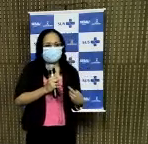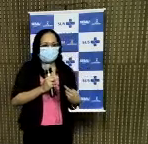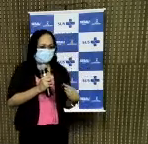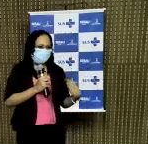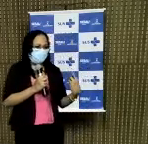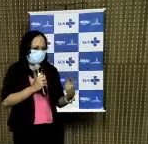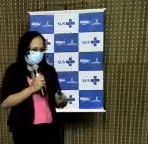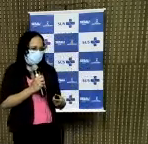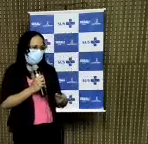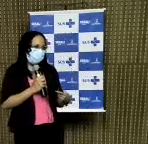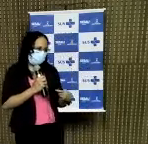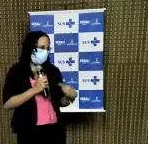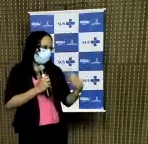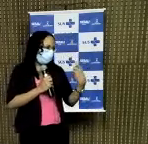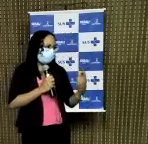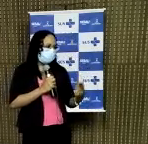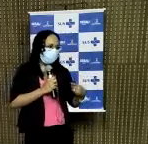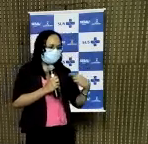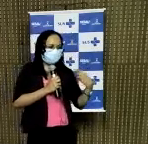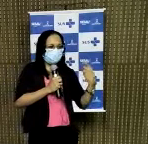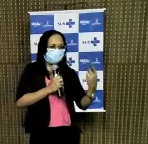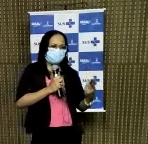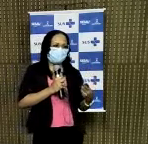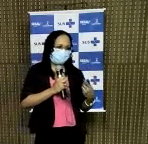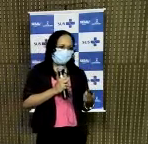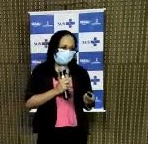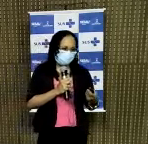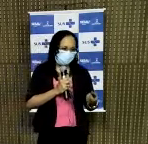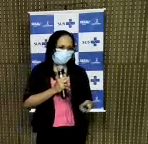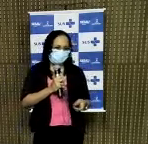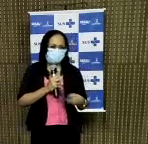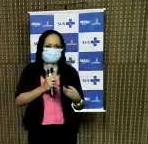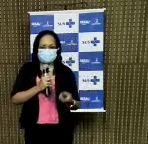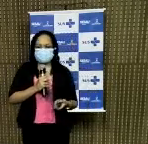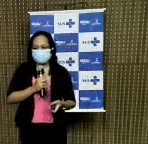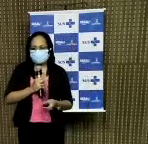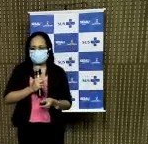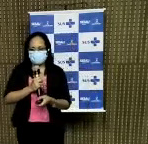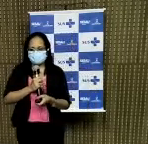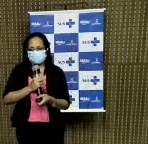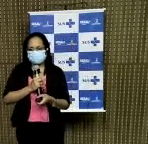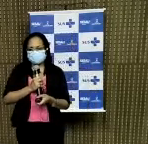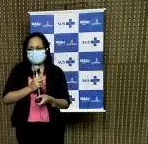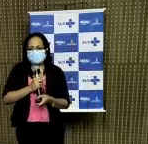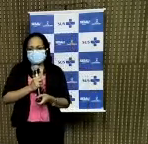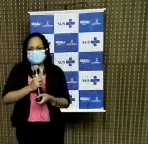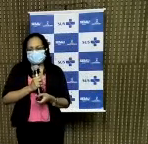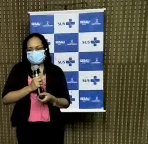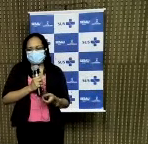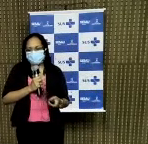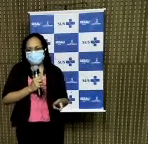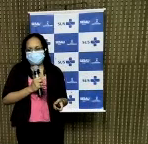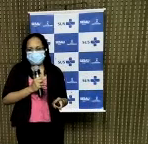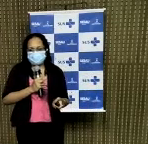dentro da unidade, nós realizamos, sim, quando acontece qualquer problema mais grave com os nossos pacientes, é feita uma reunião de equipe, né? E